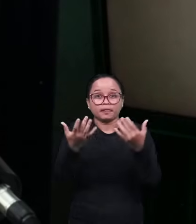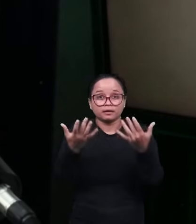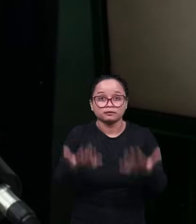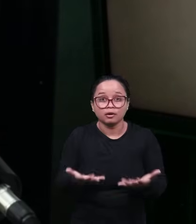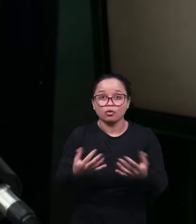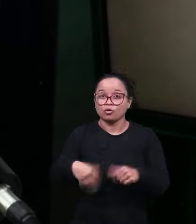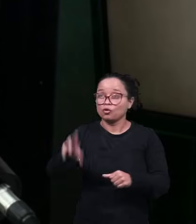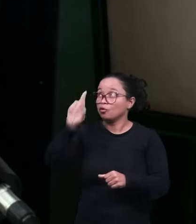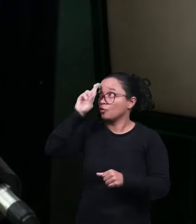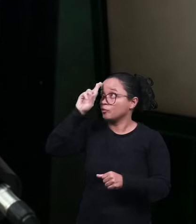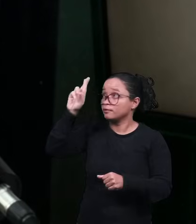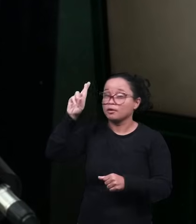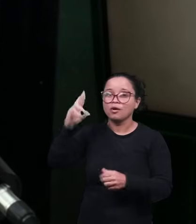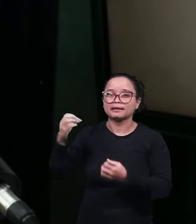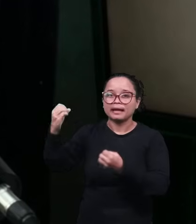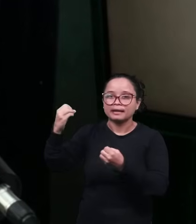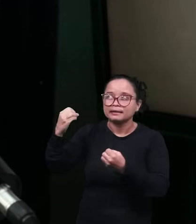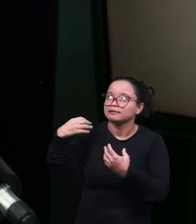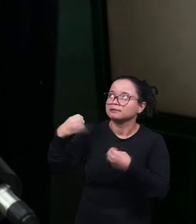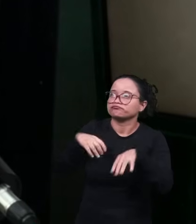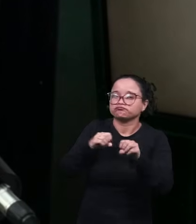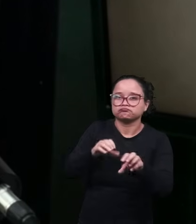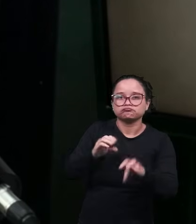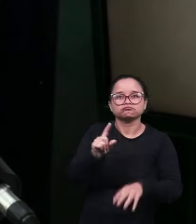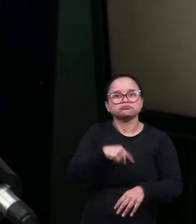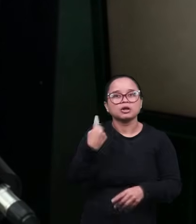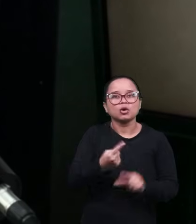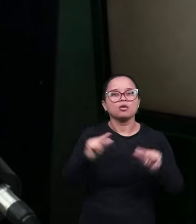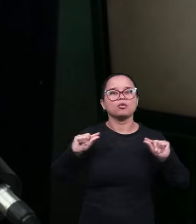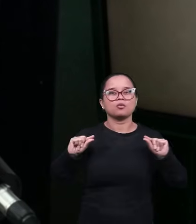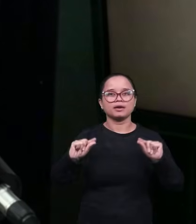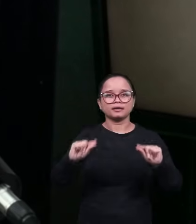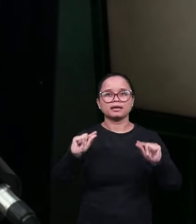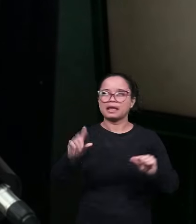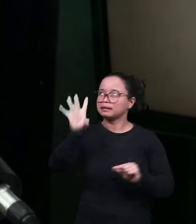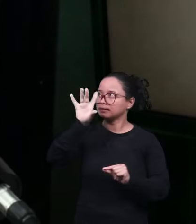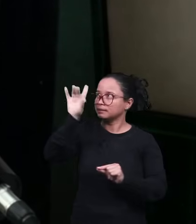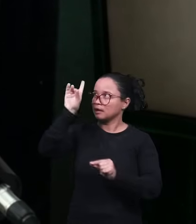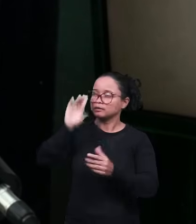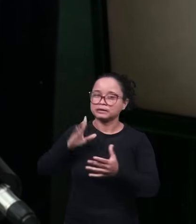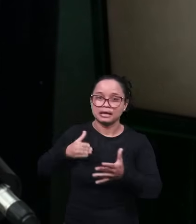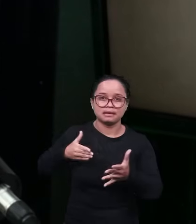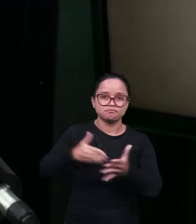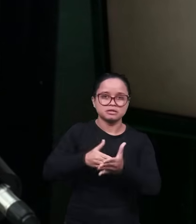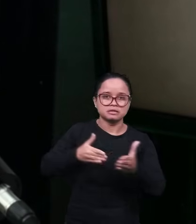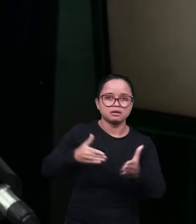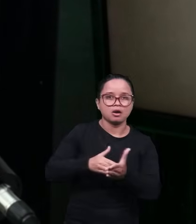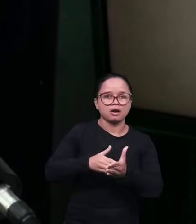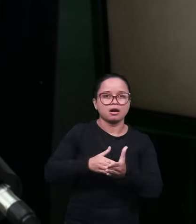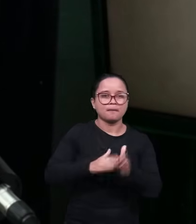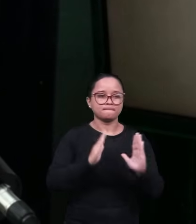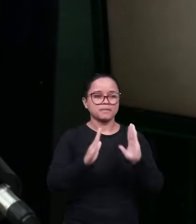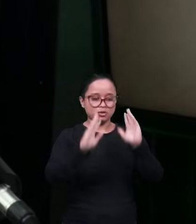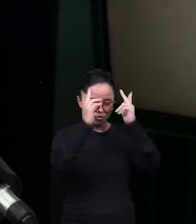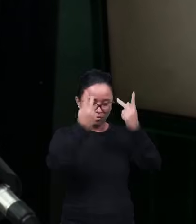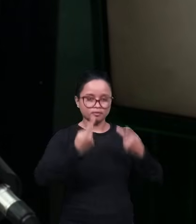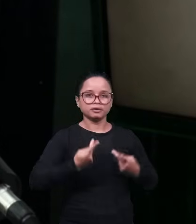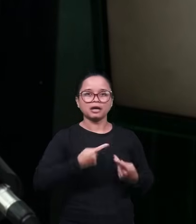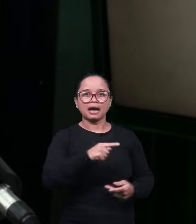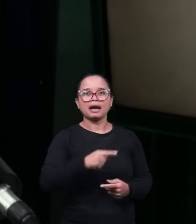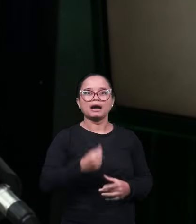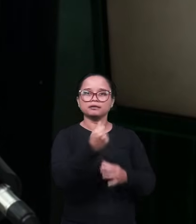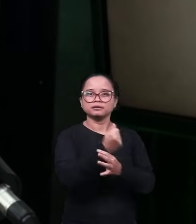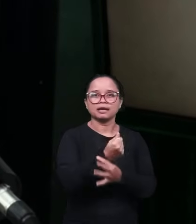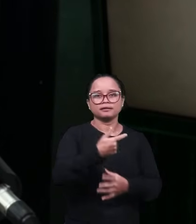o que o Senhor tem de ensino para nós aqui? Deus, ele não se limita à temporalidade do homem. Abrão tinha